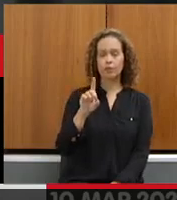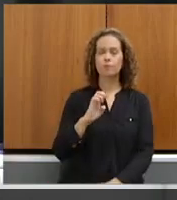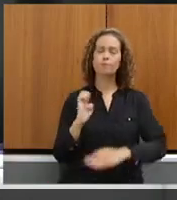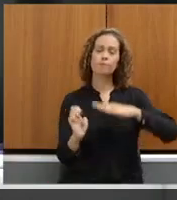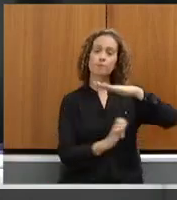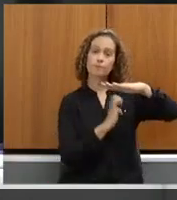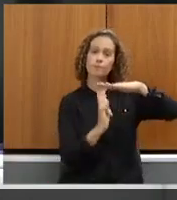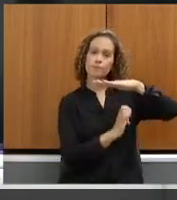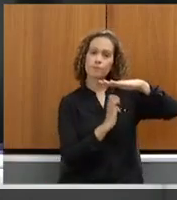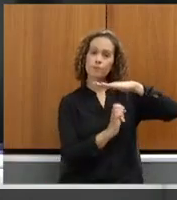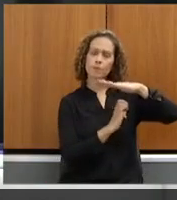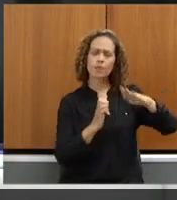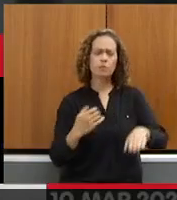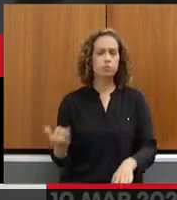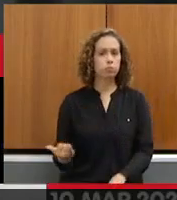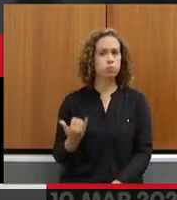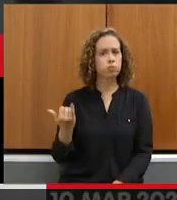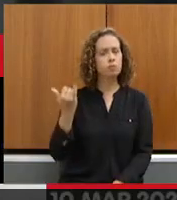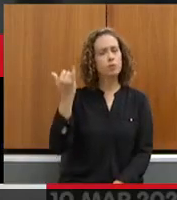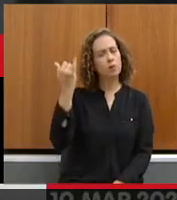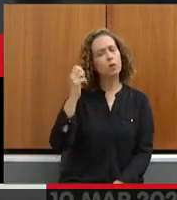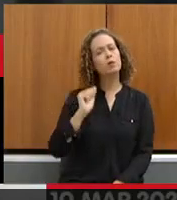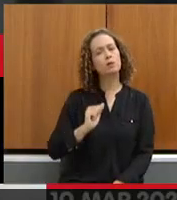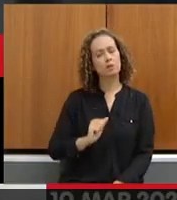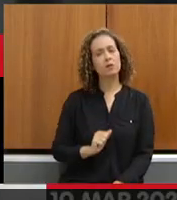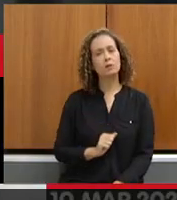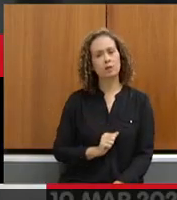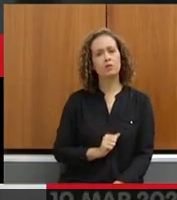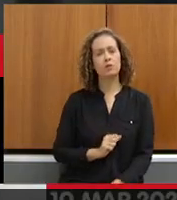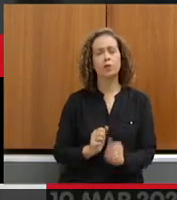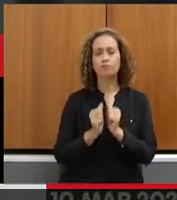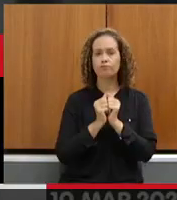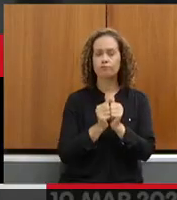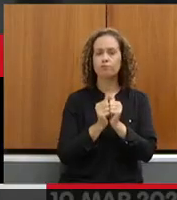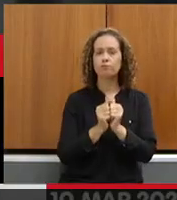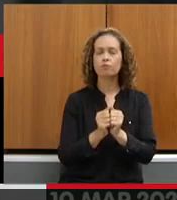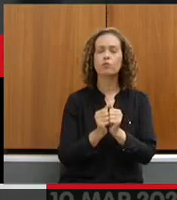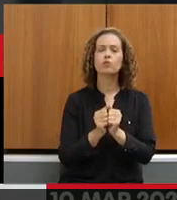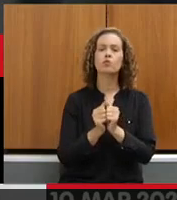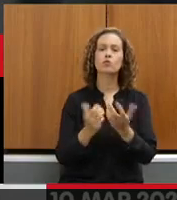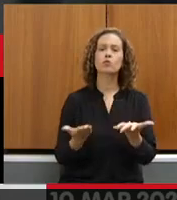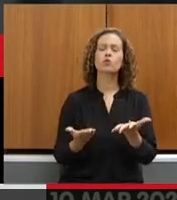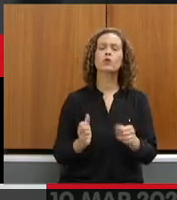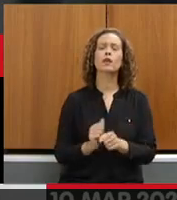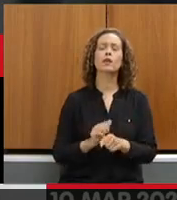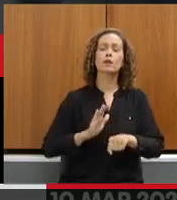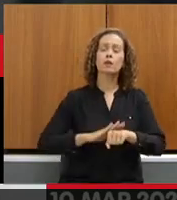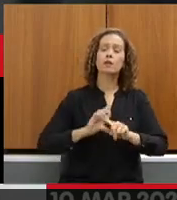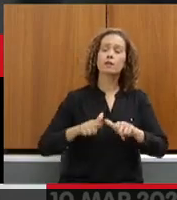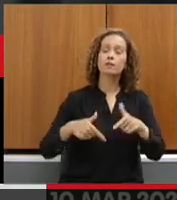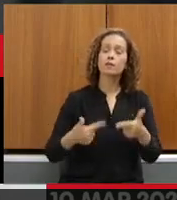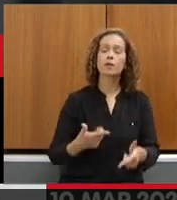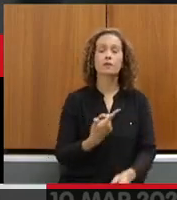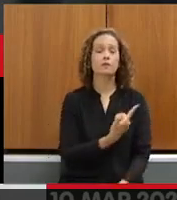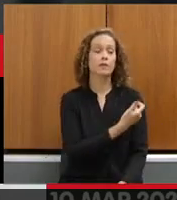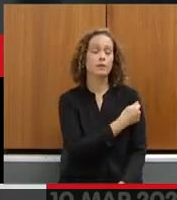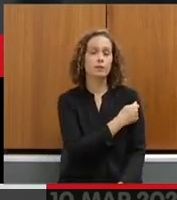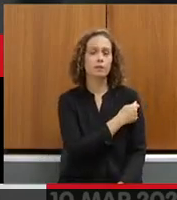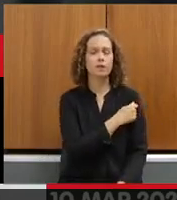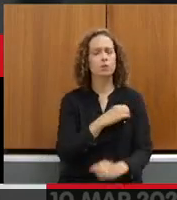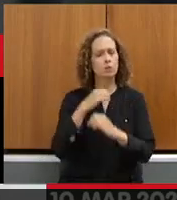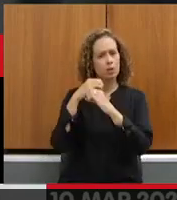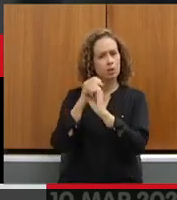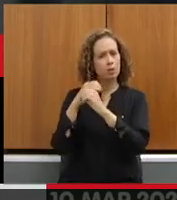que ela extremamente importante e ela ela soma empresa de produção de vacinas com o laboratório ele é o nosso Laboratório